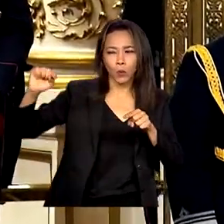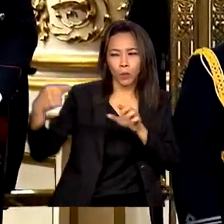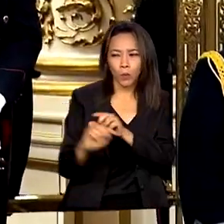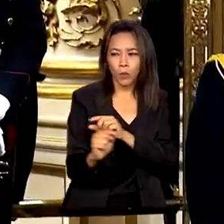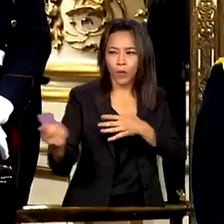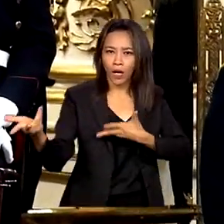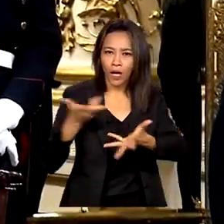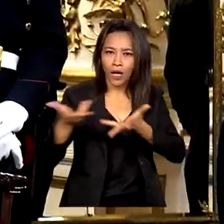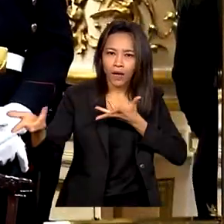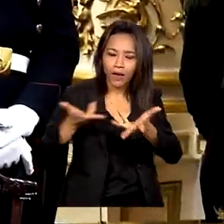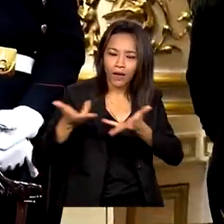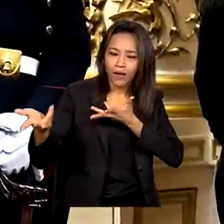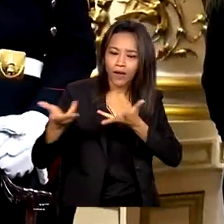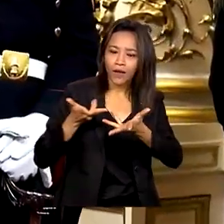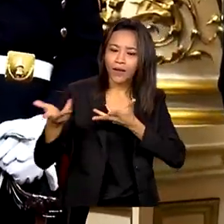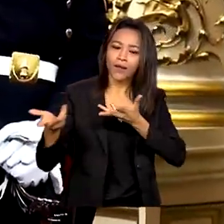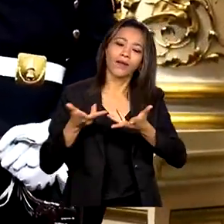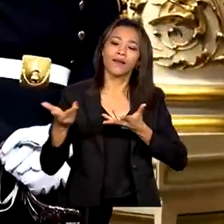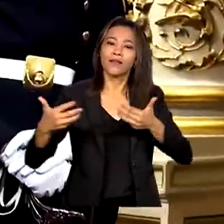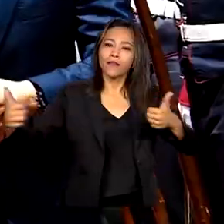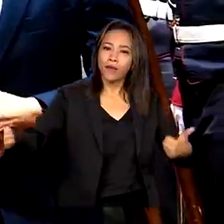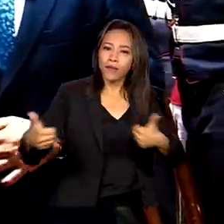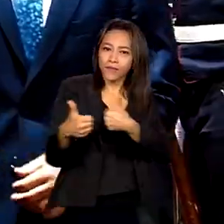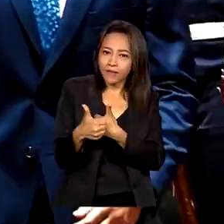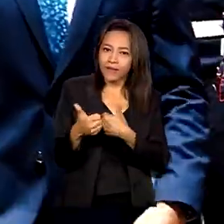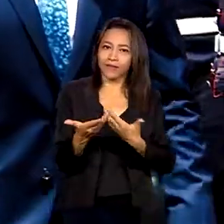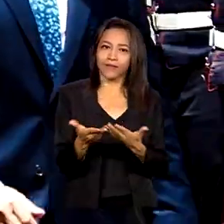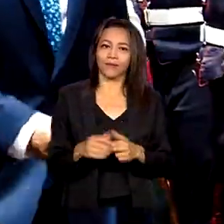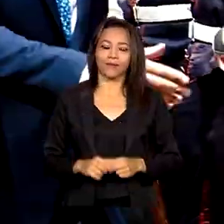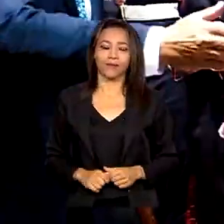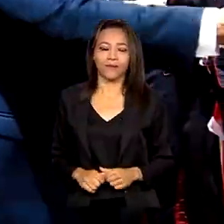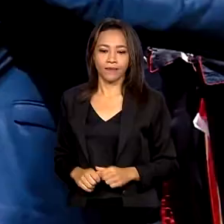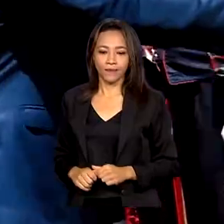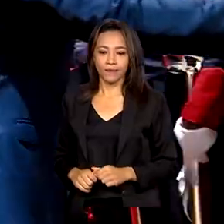que durar por cima regaço